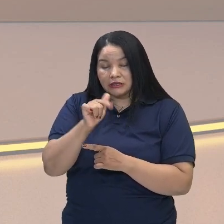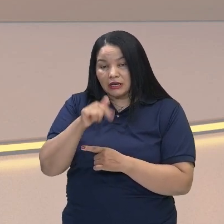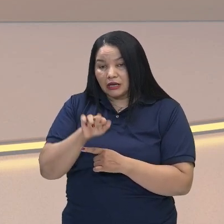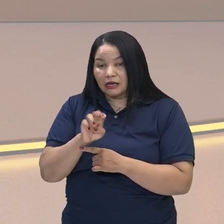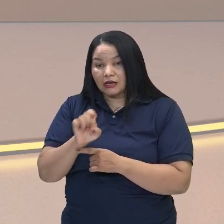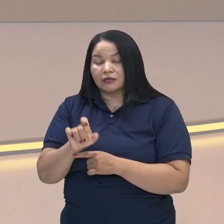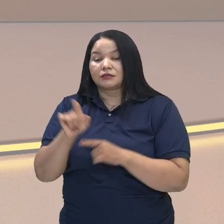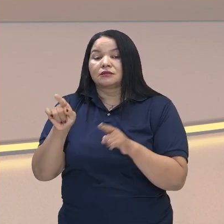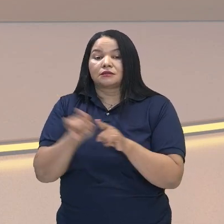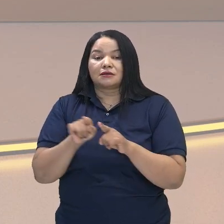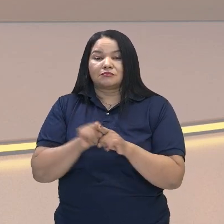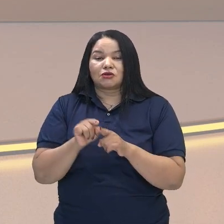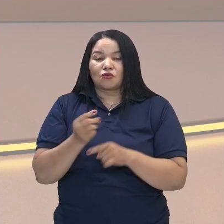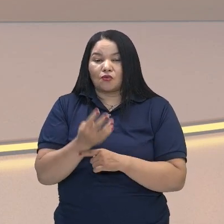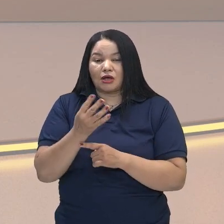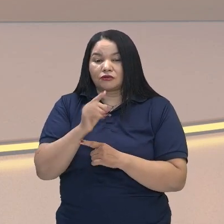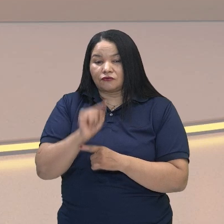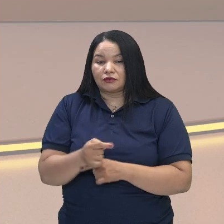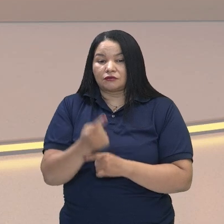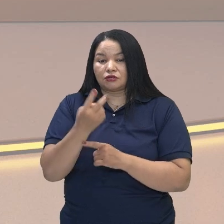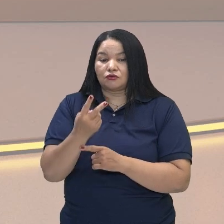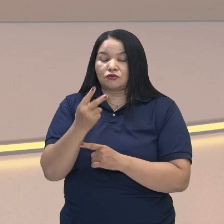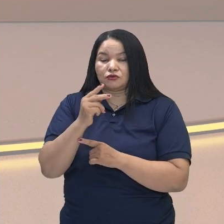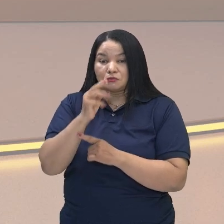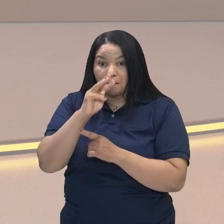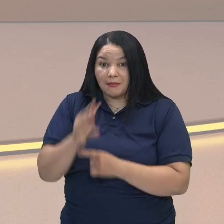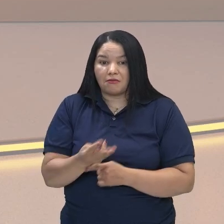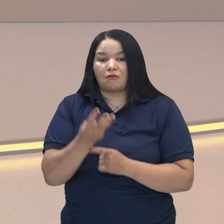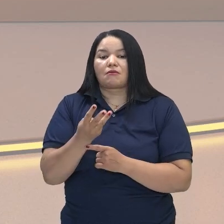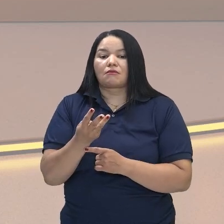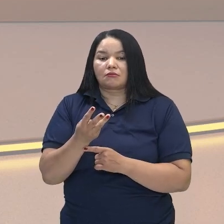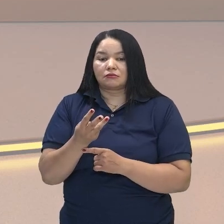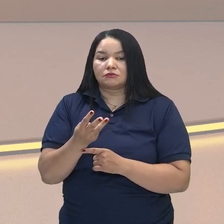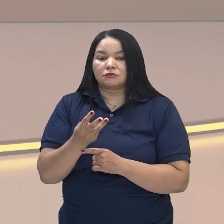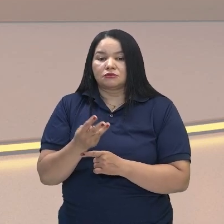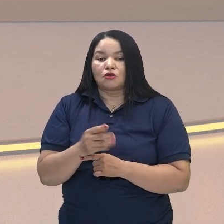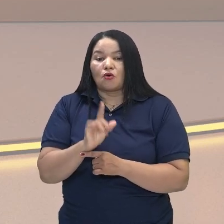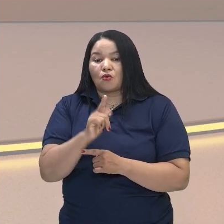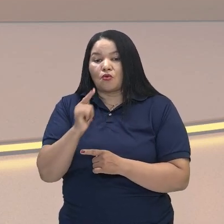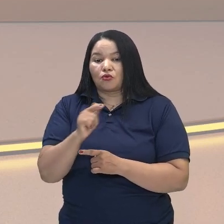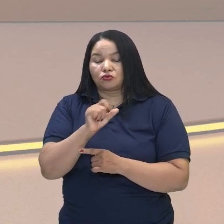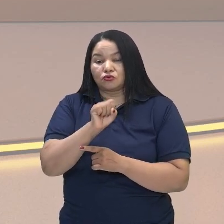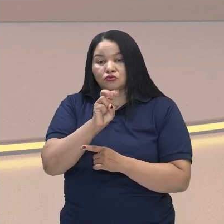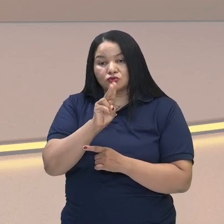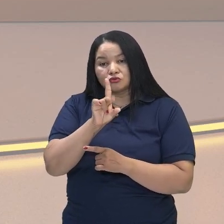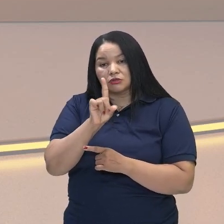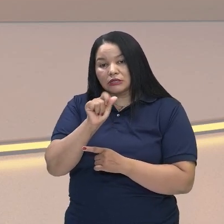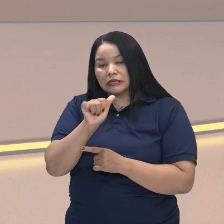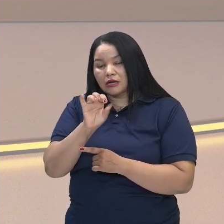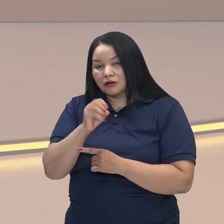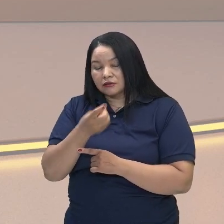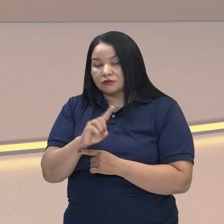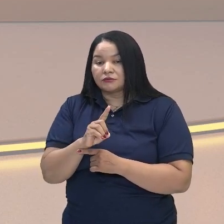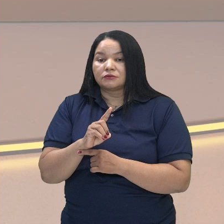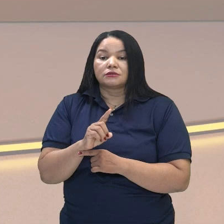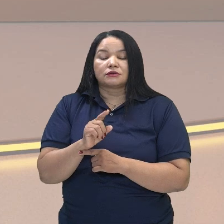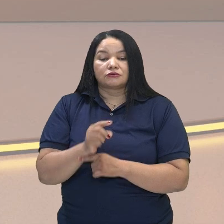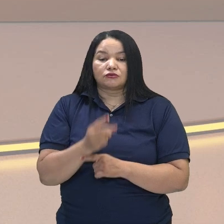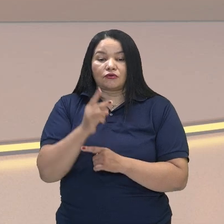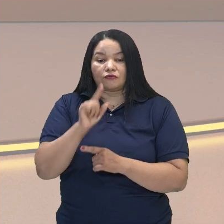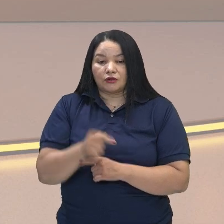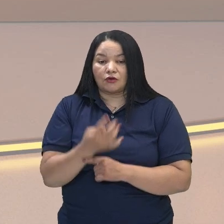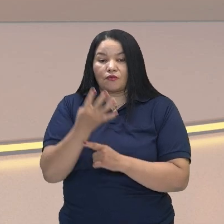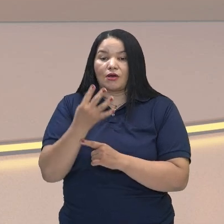aí de 4,2 milhões, né? O Sudão do Sul com 1,4 milhão e também